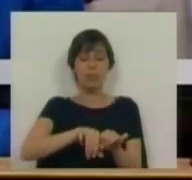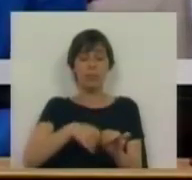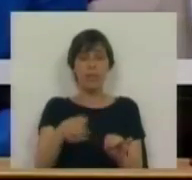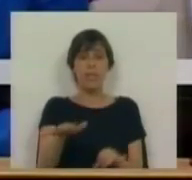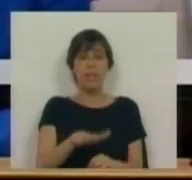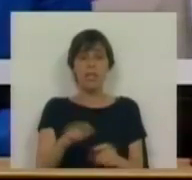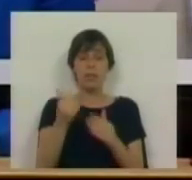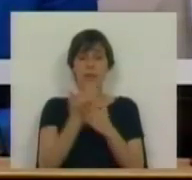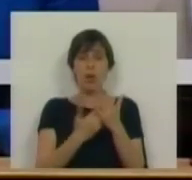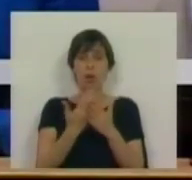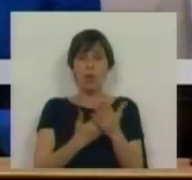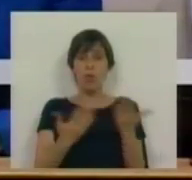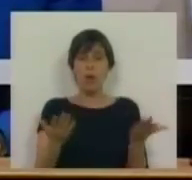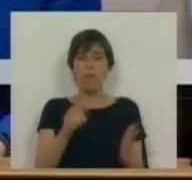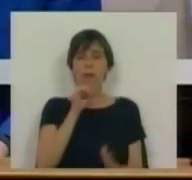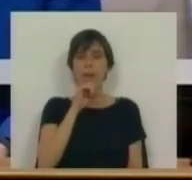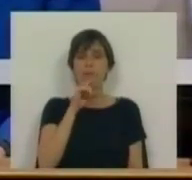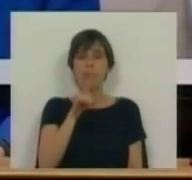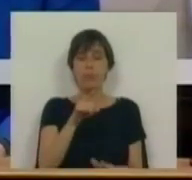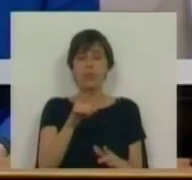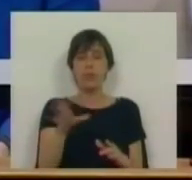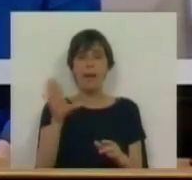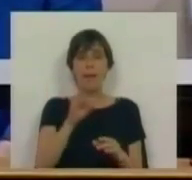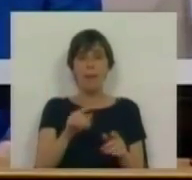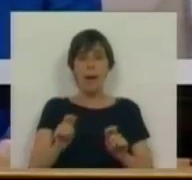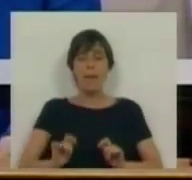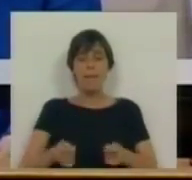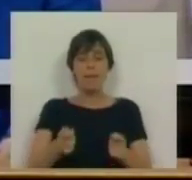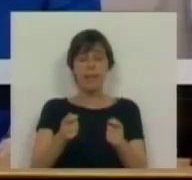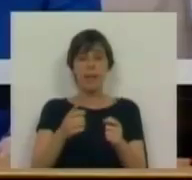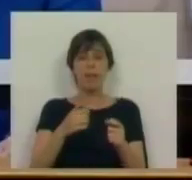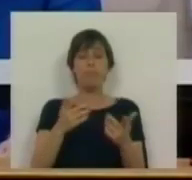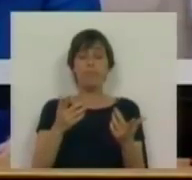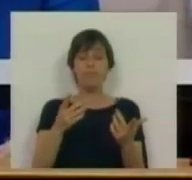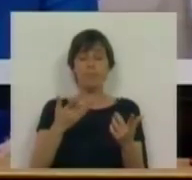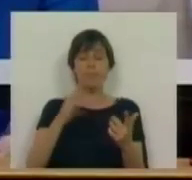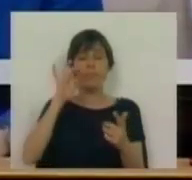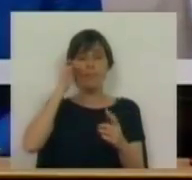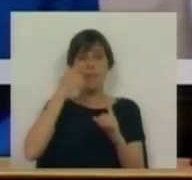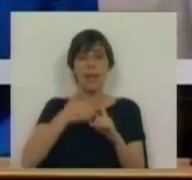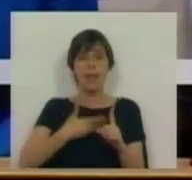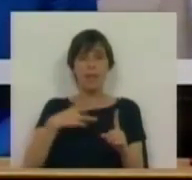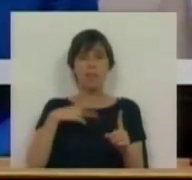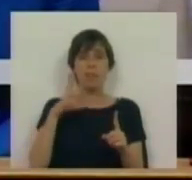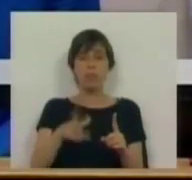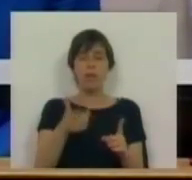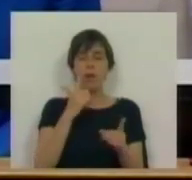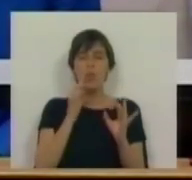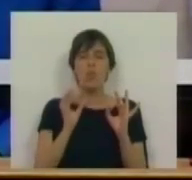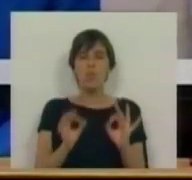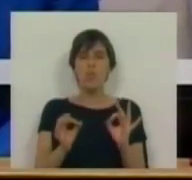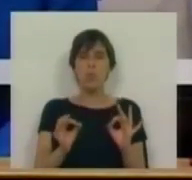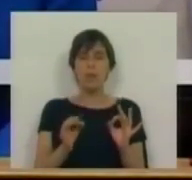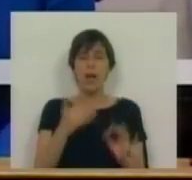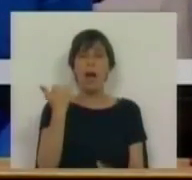da situação económica é provável que haja ainda mais pressão nas metas do déficit em Portugal. E, portanto, eu tinha cuidado